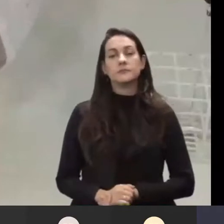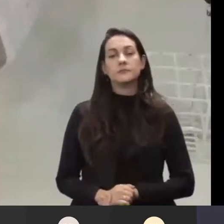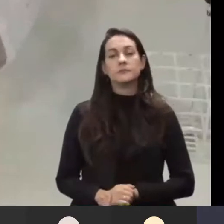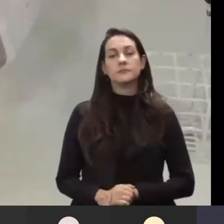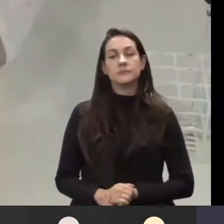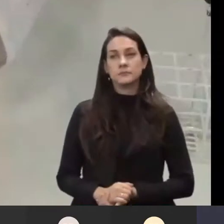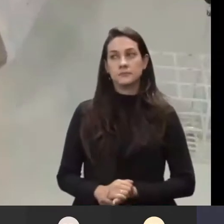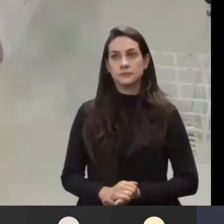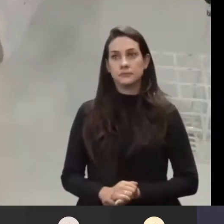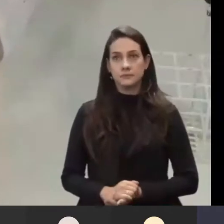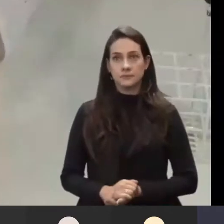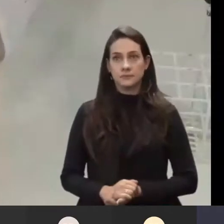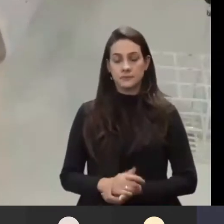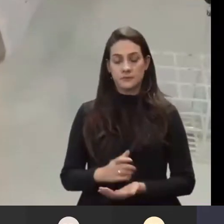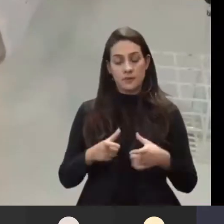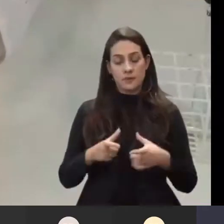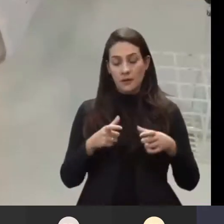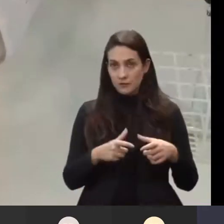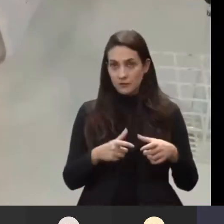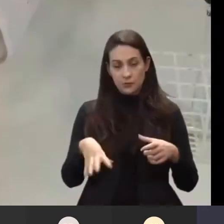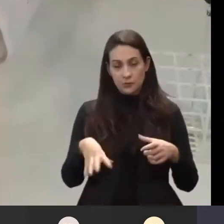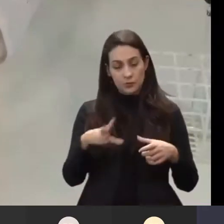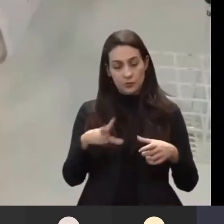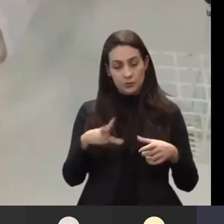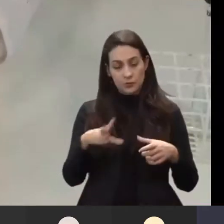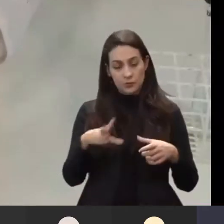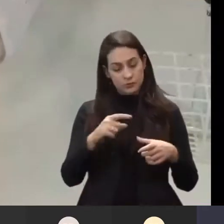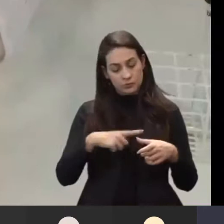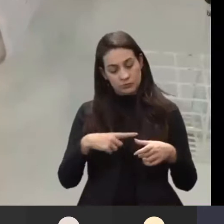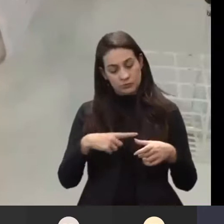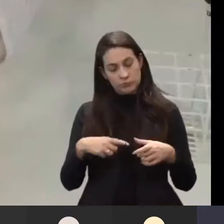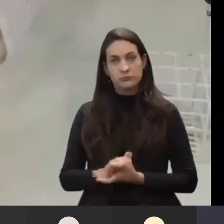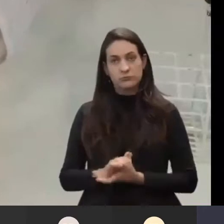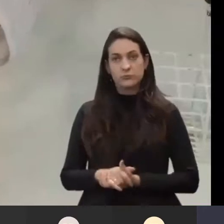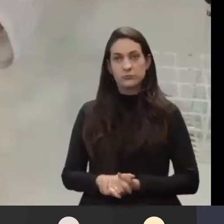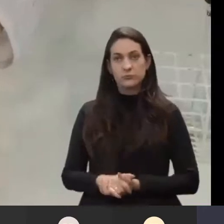Por toda a extensão da placa.